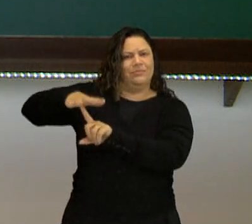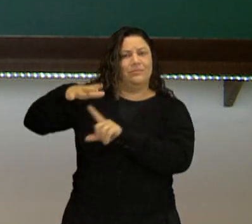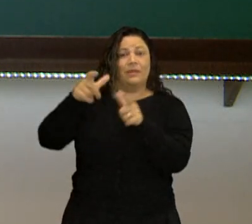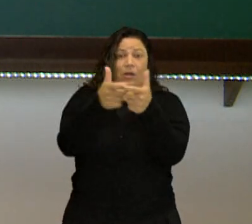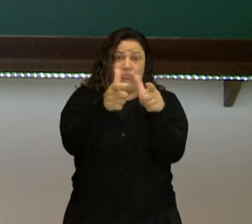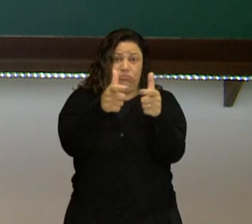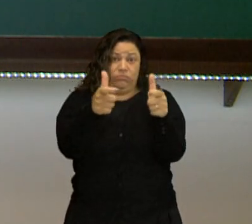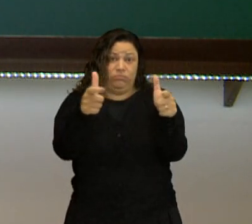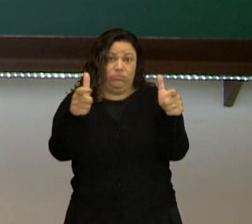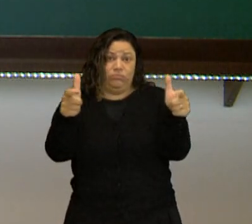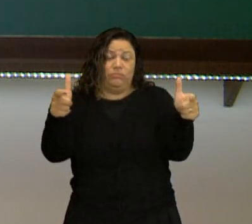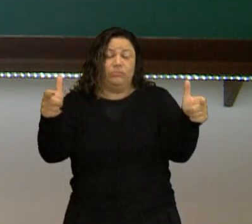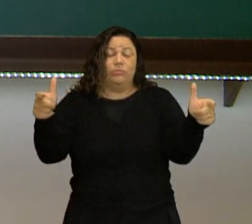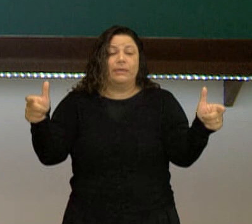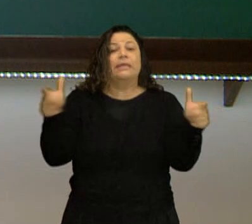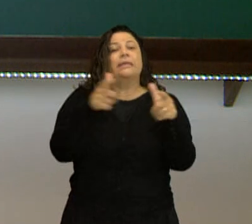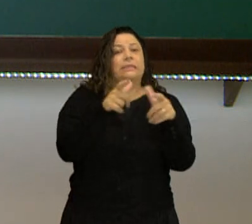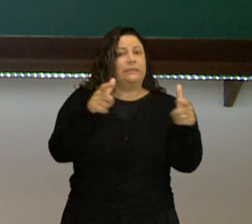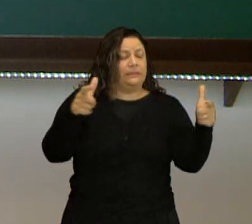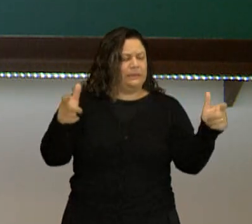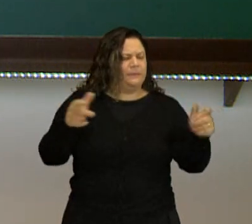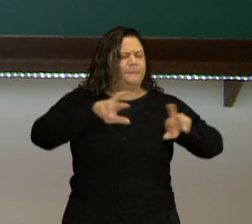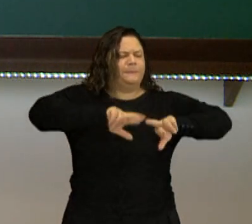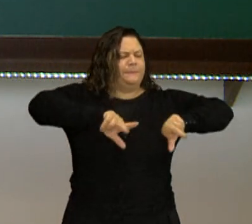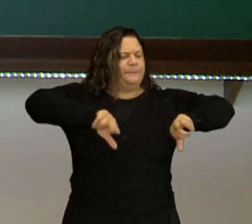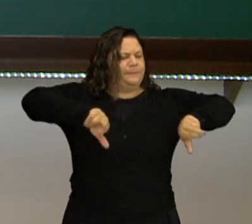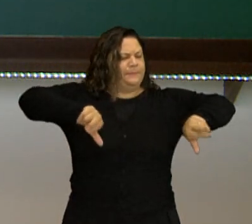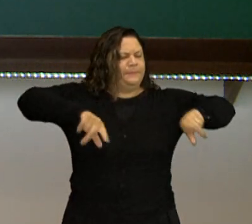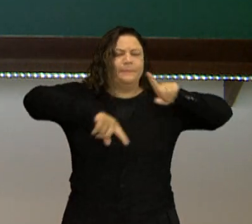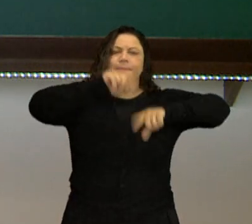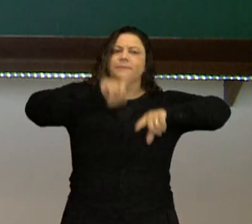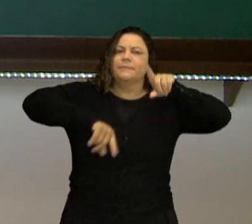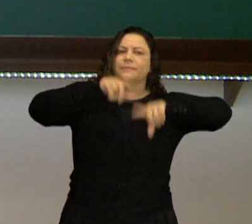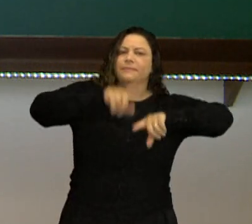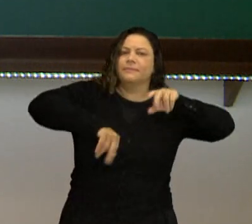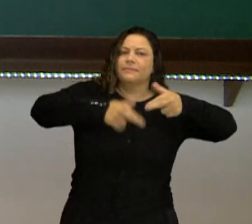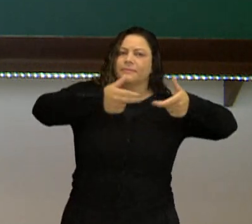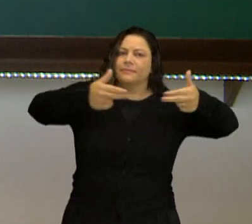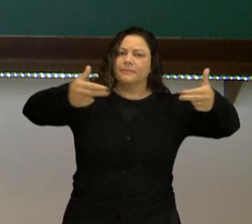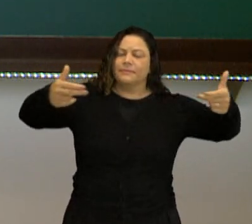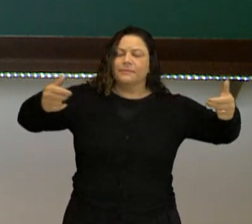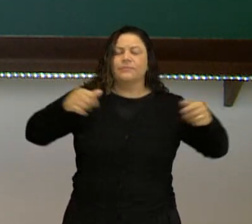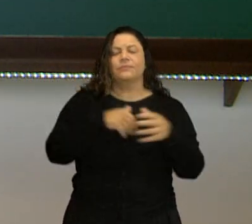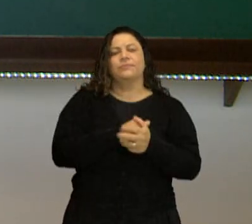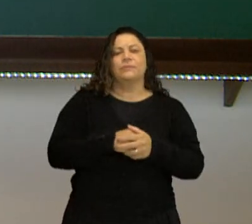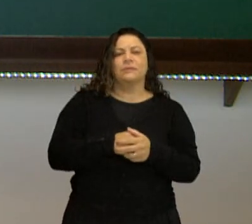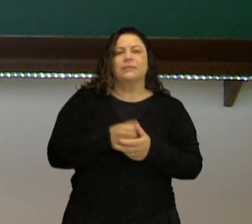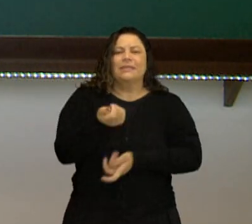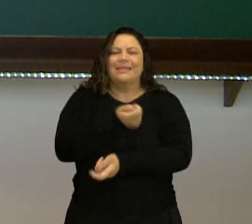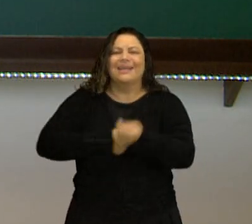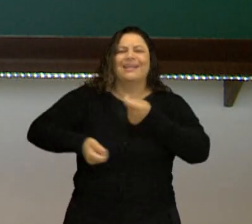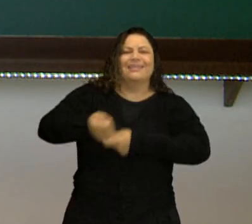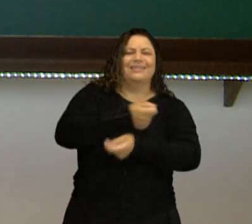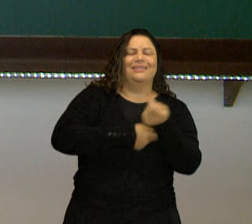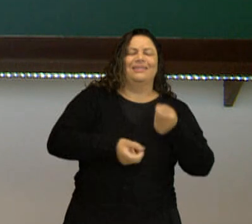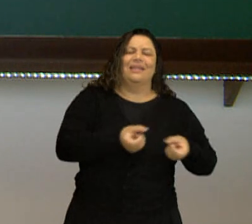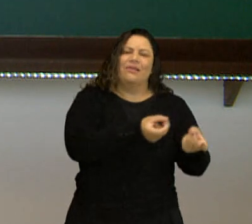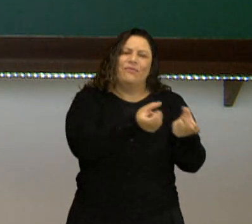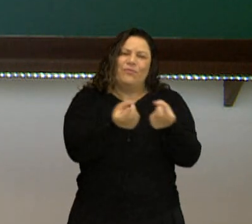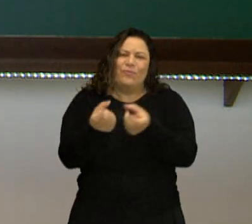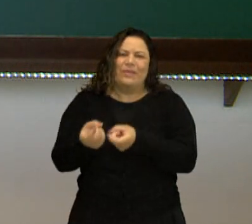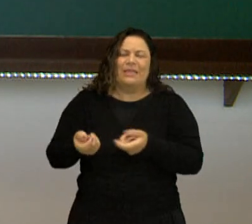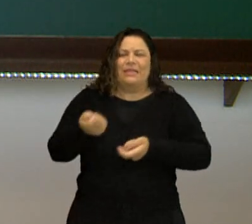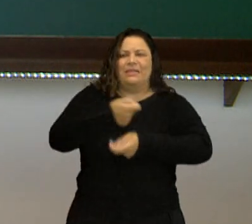vão aumentando tanto de tamanho como de diversidade de produtos. Essas rotas comerciais vindo ali da região